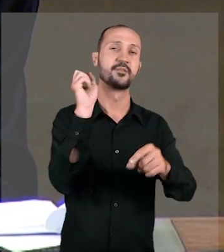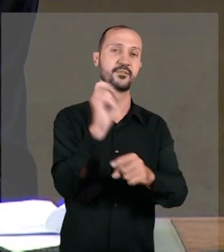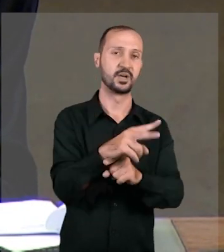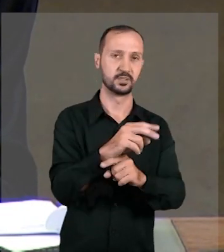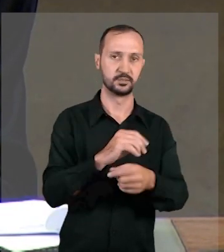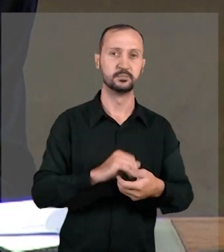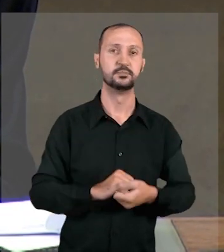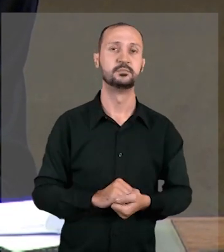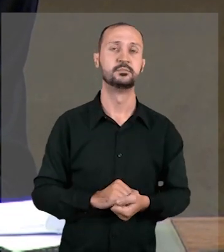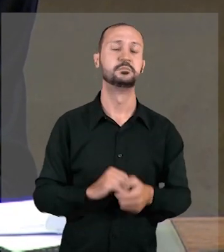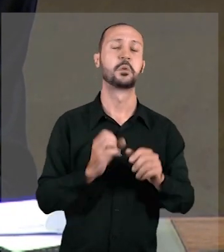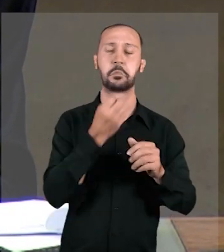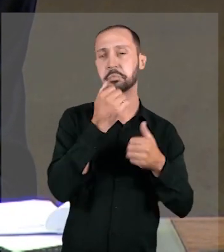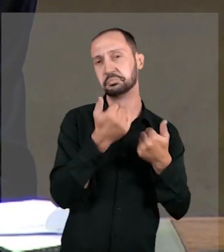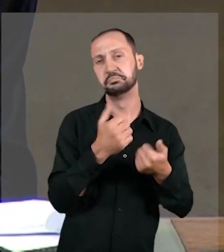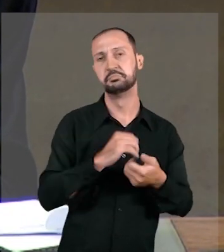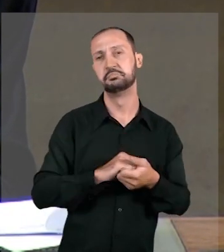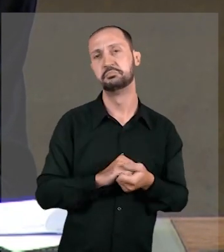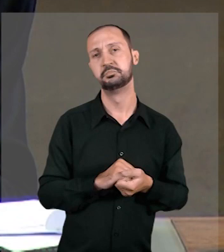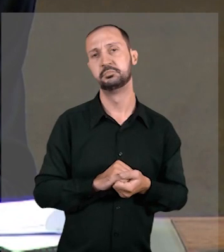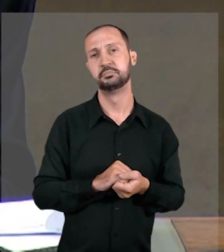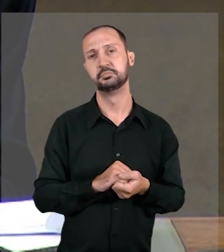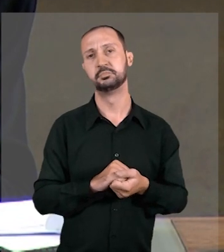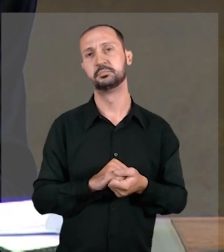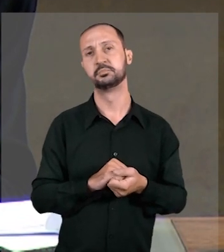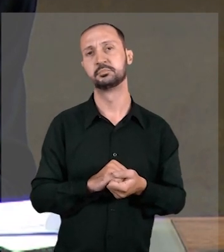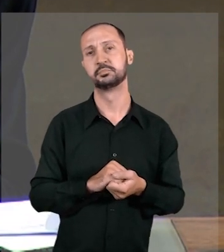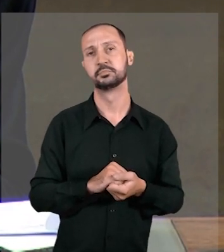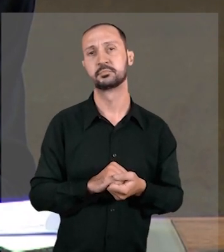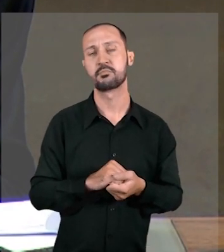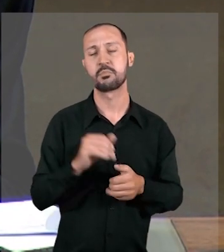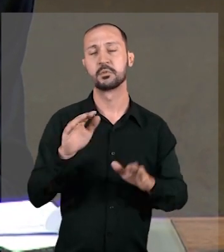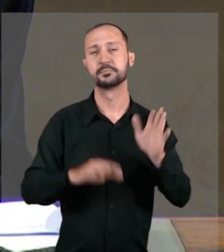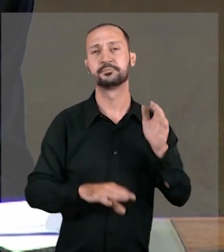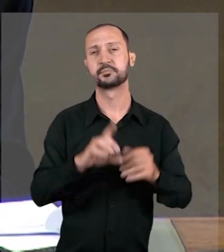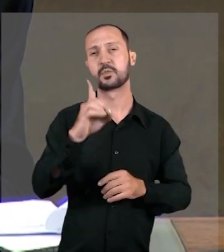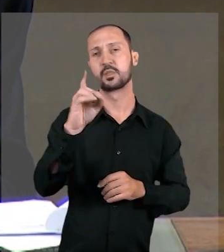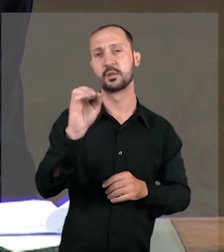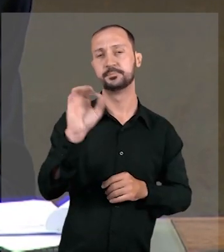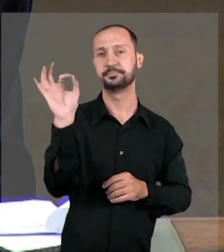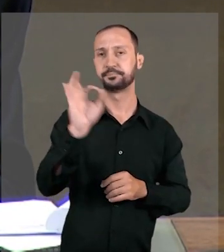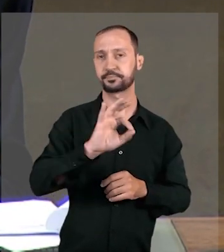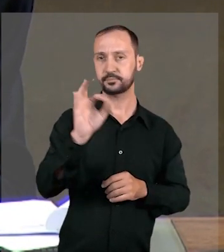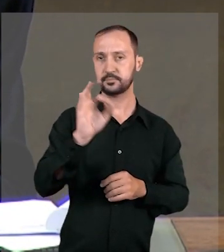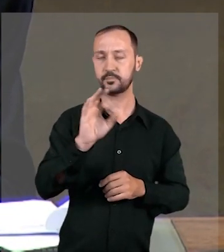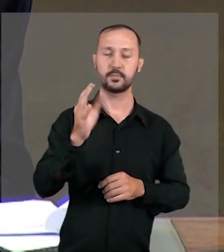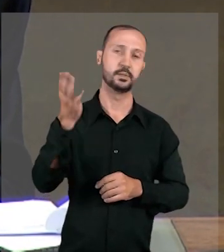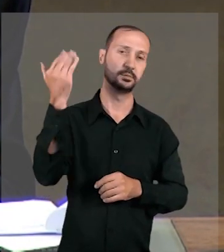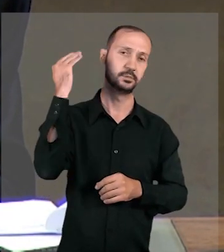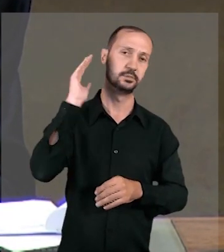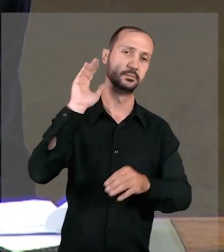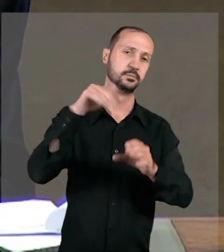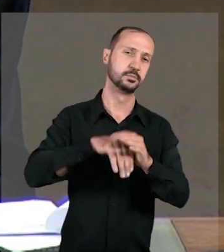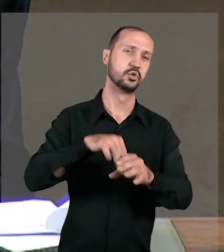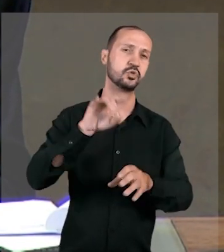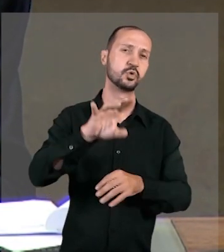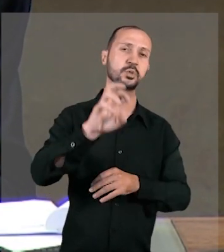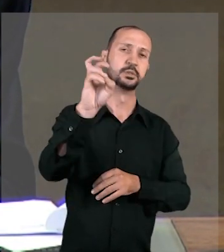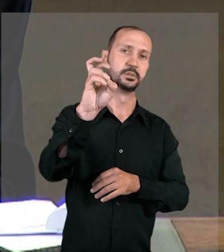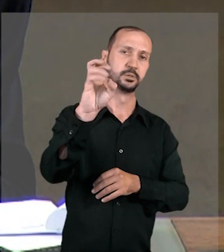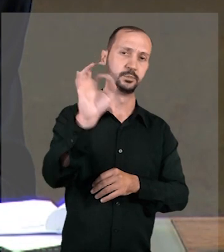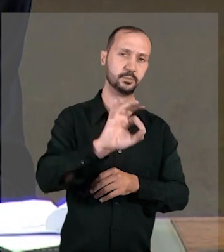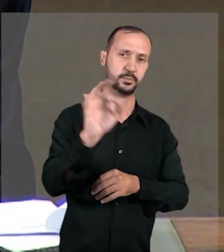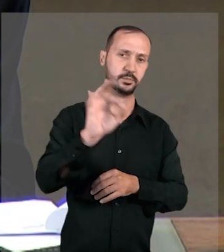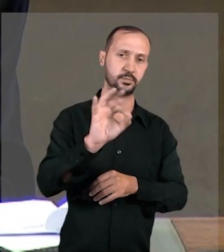vaga. Beleza. Só que menos de 10%. Nas últimas eleições, apenas